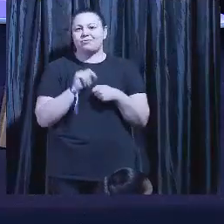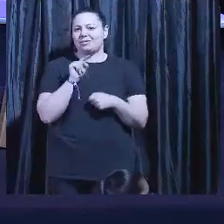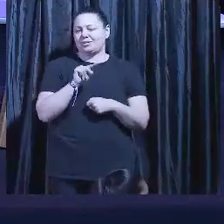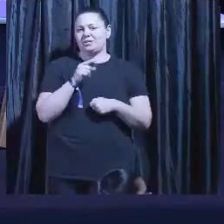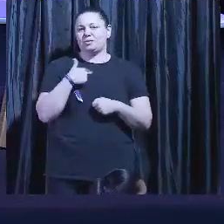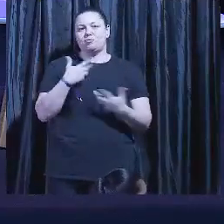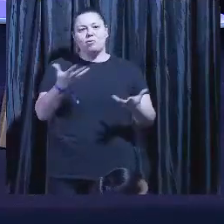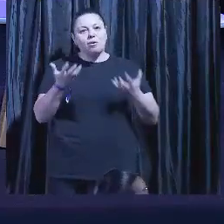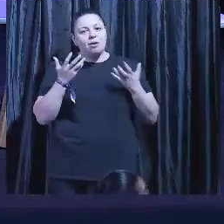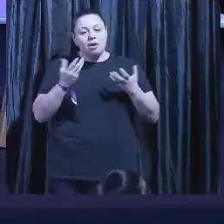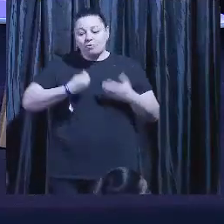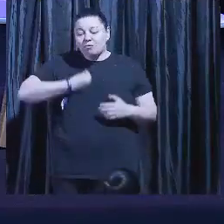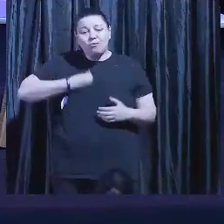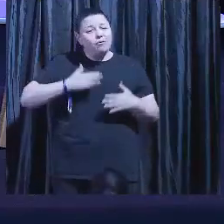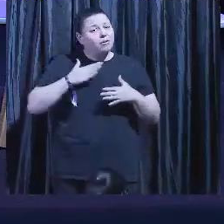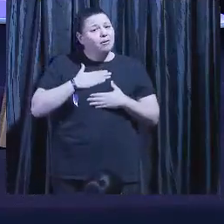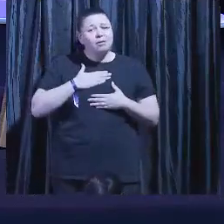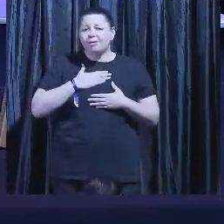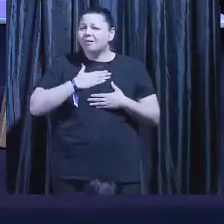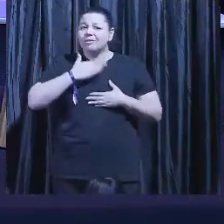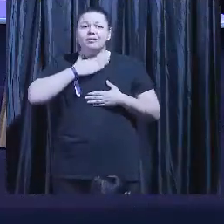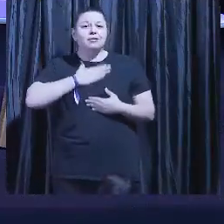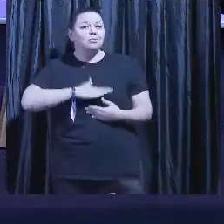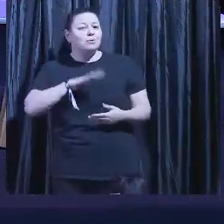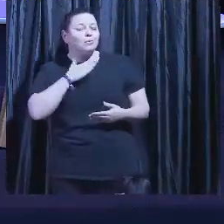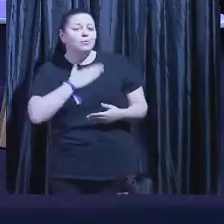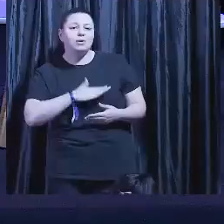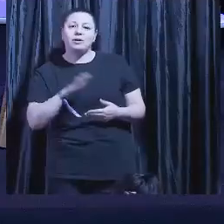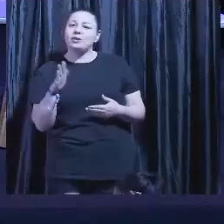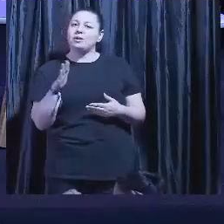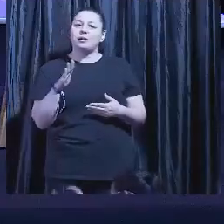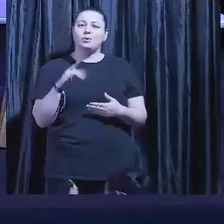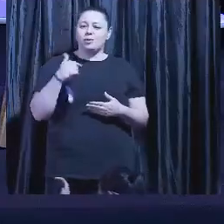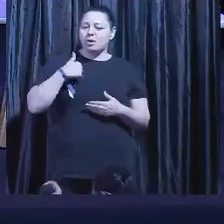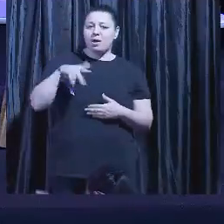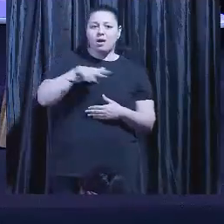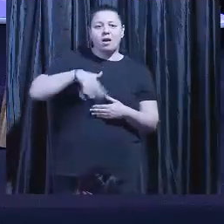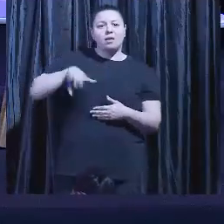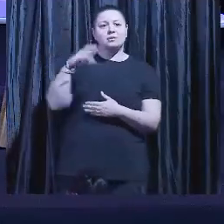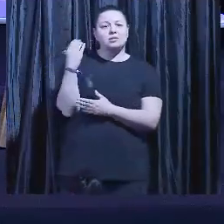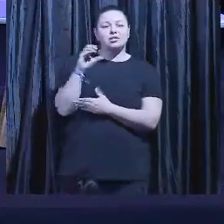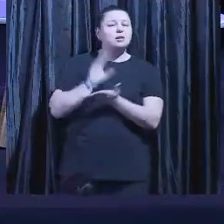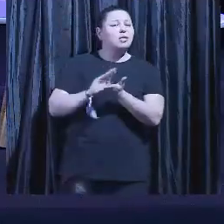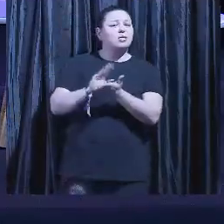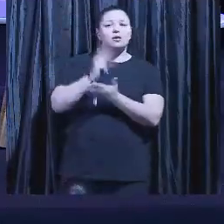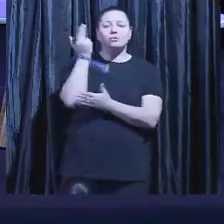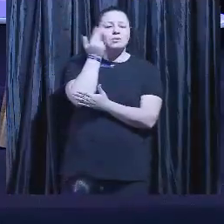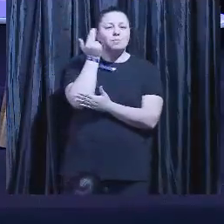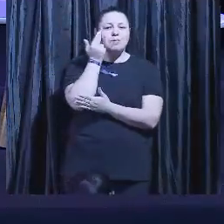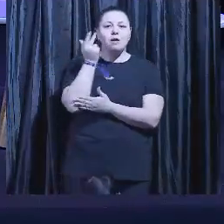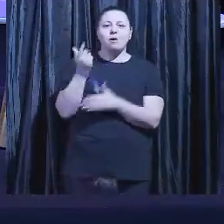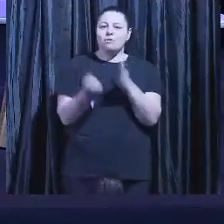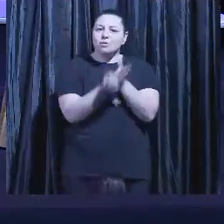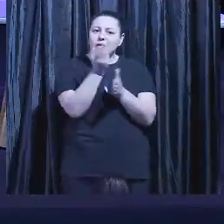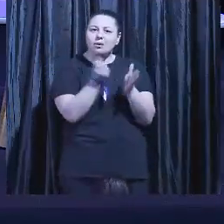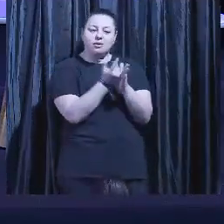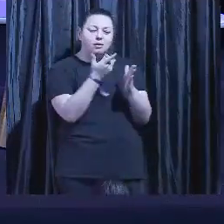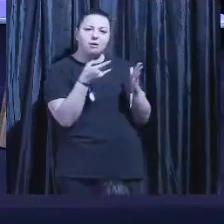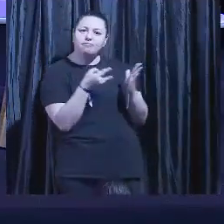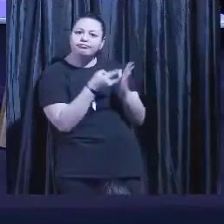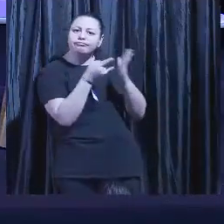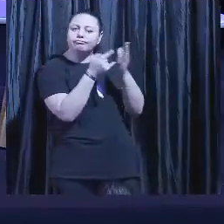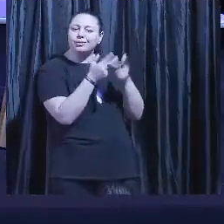gostaria muito de viver minha vida tranquilo, como um cientista de dados comum, que desenvolve algoritmos e tudo mais, só